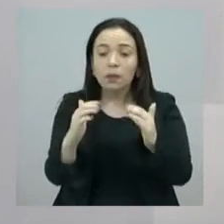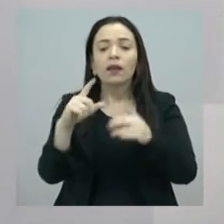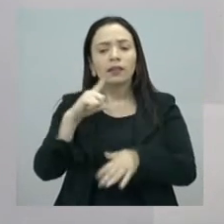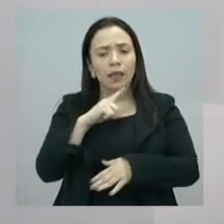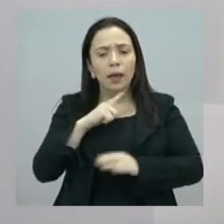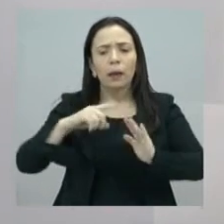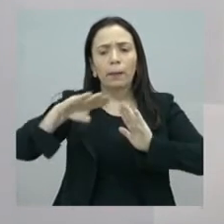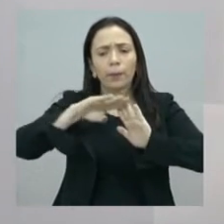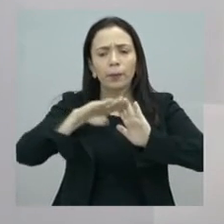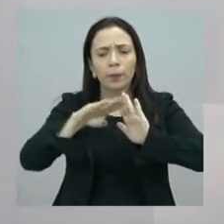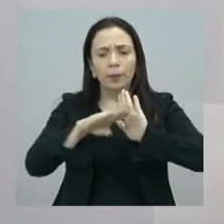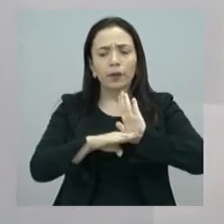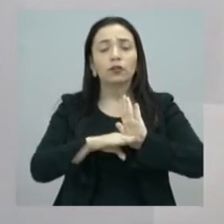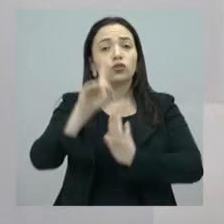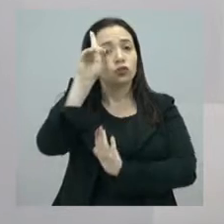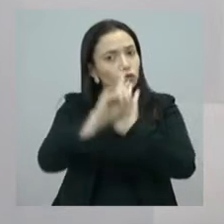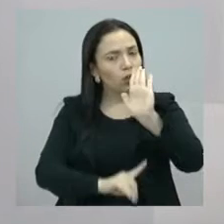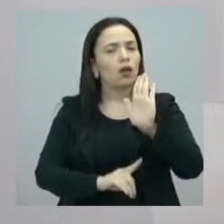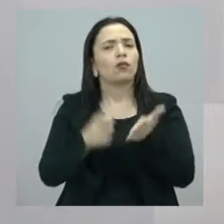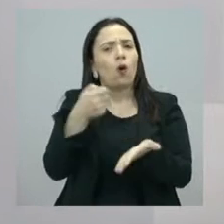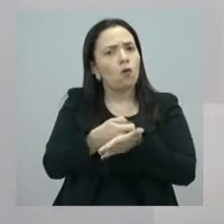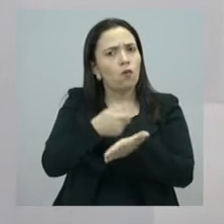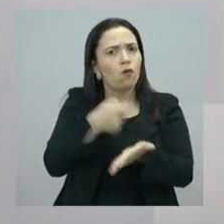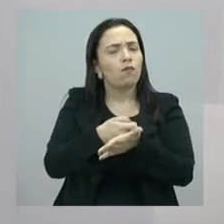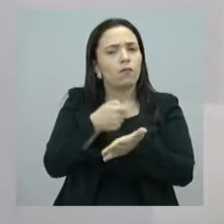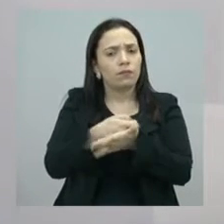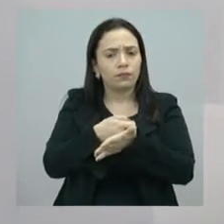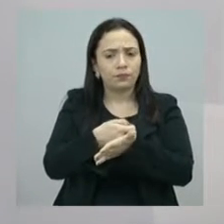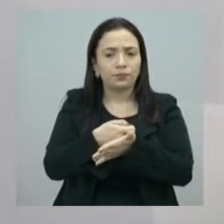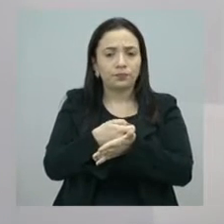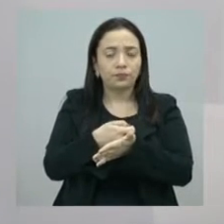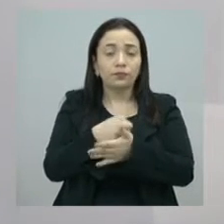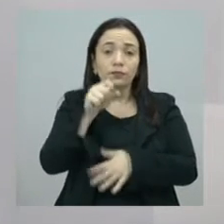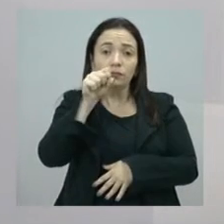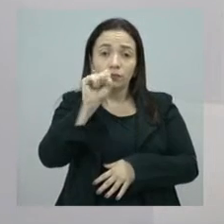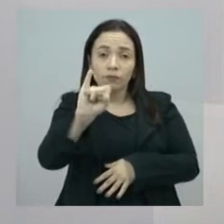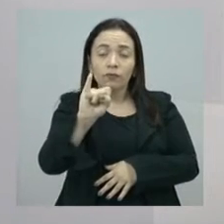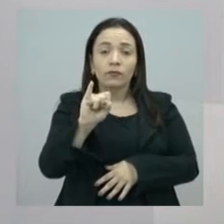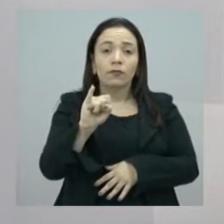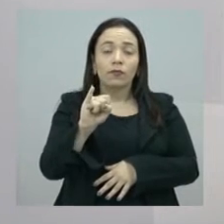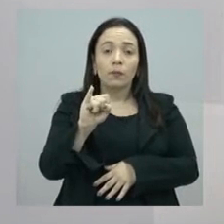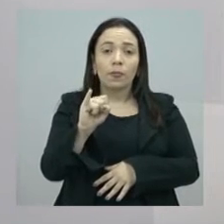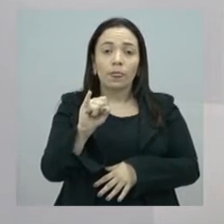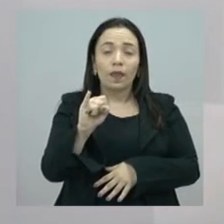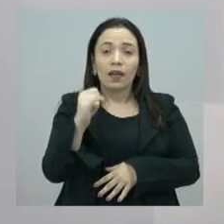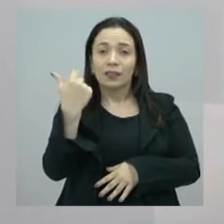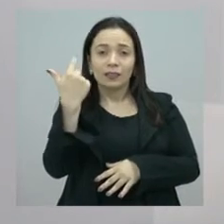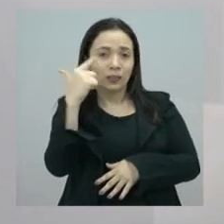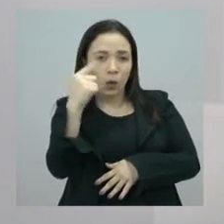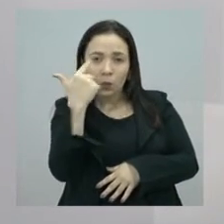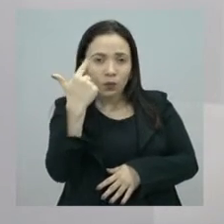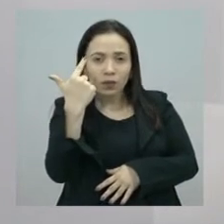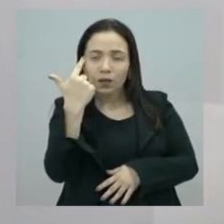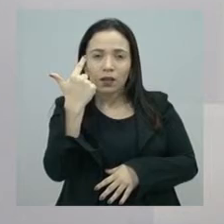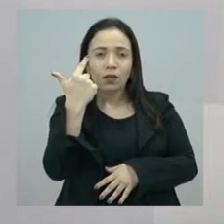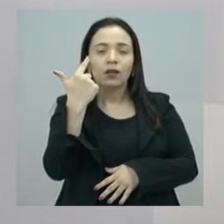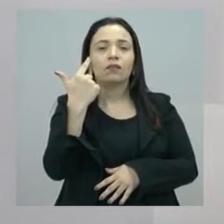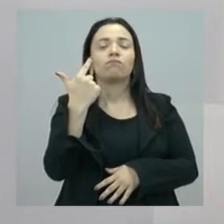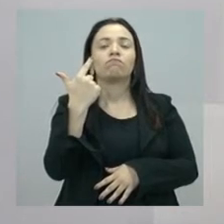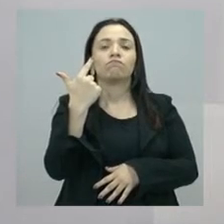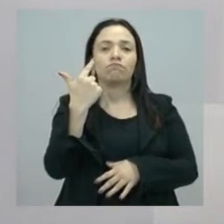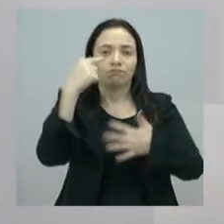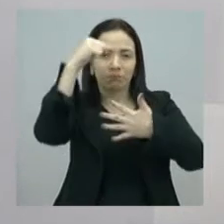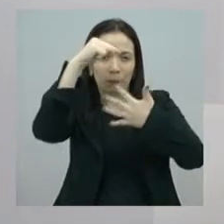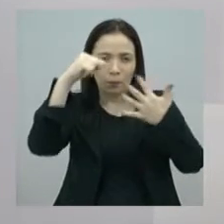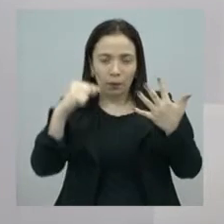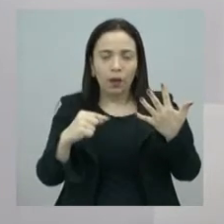são direitos fundamentais. Então, cada vez que uma dessa gama de direitos são violados,